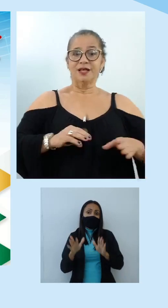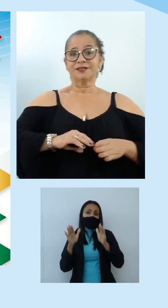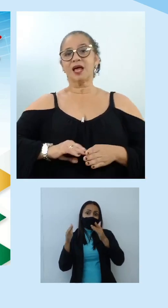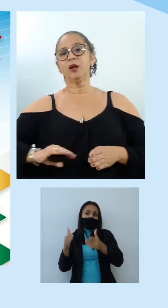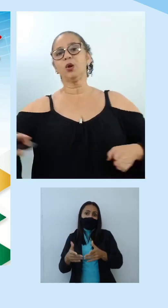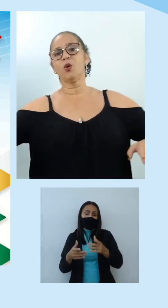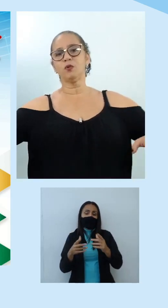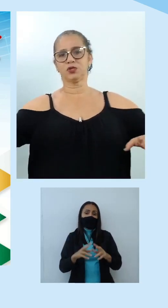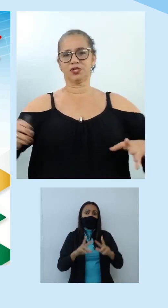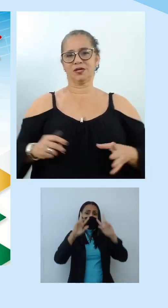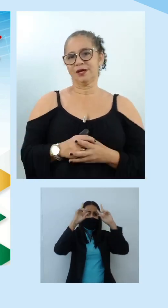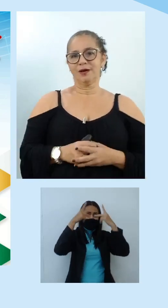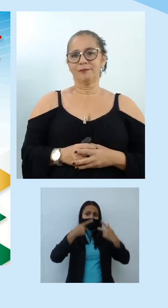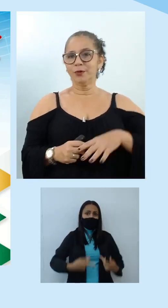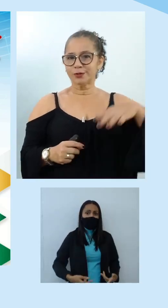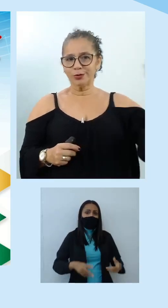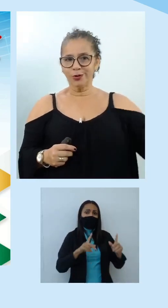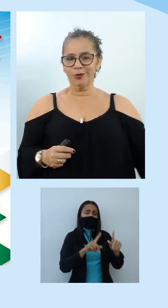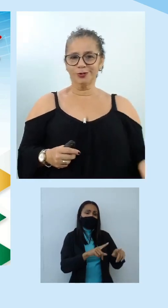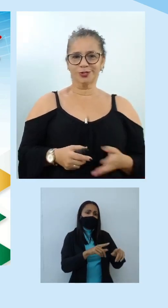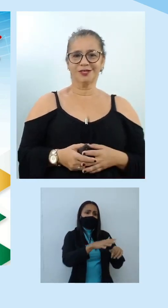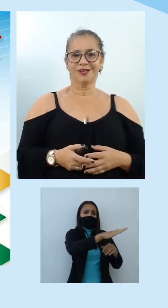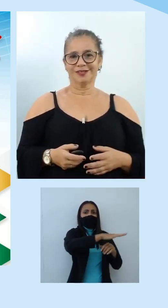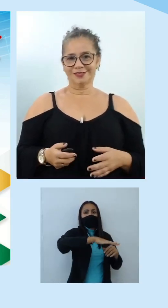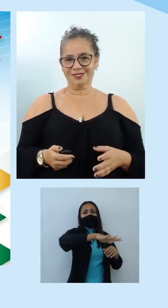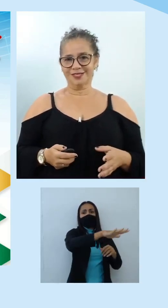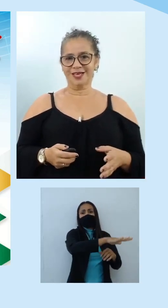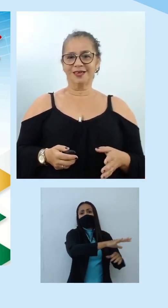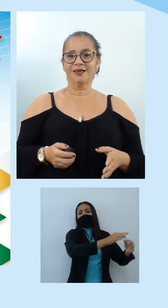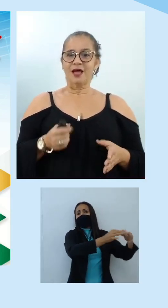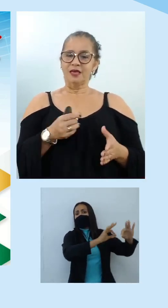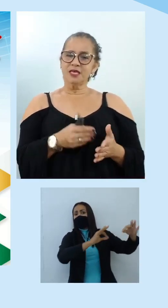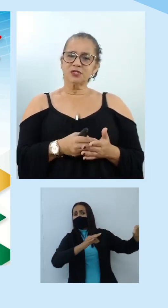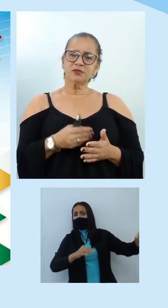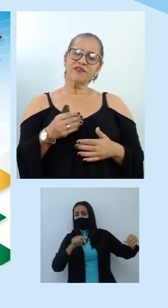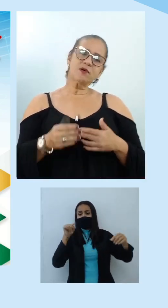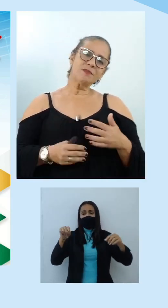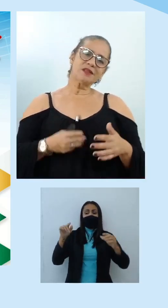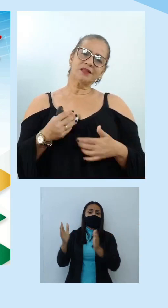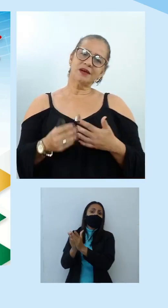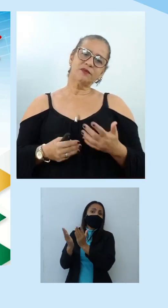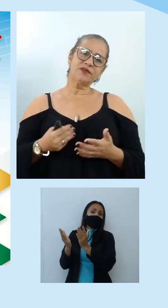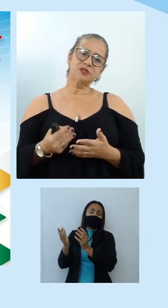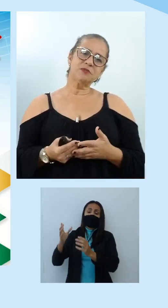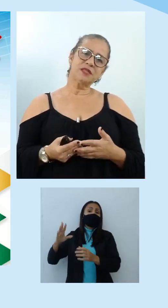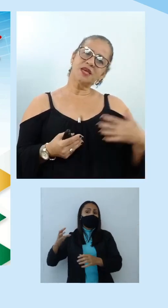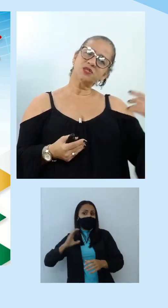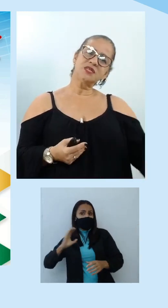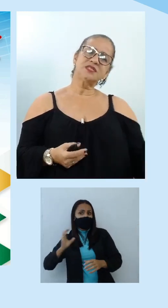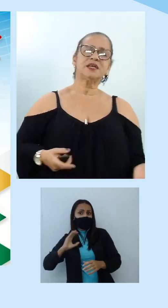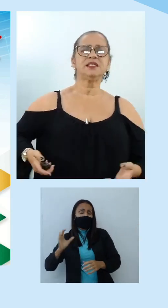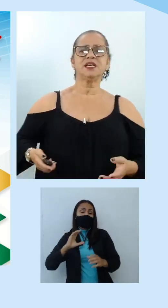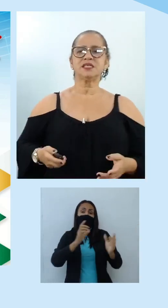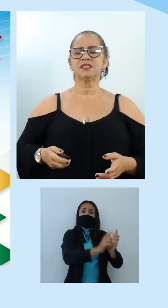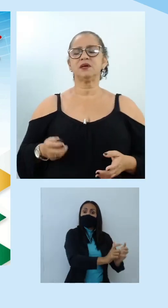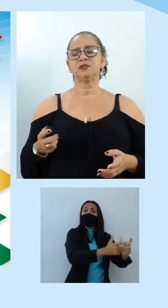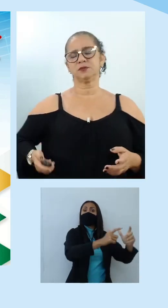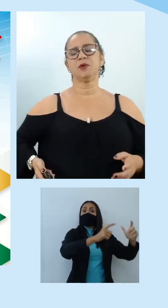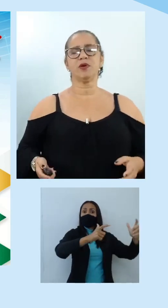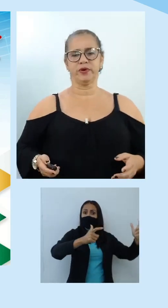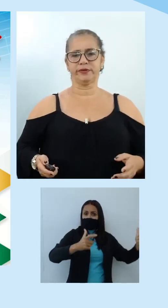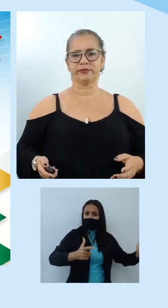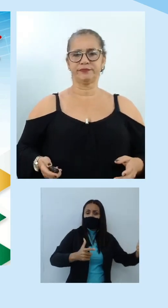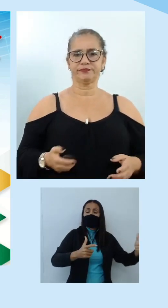humanidade está longe, muito longe dessa aí. E isso vem aumentando, infelizmente, desde o início da grande recessão